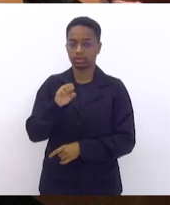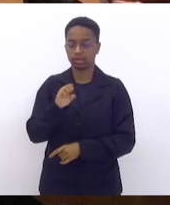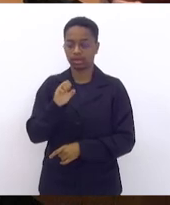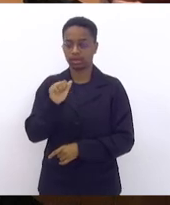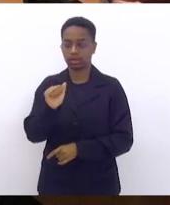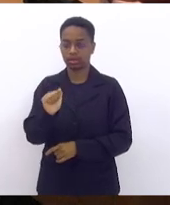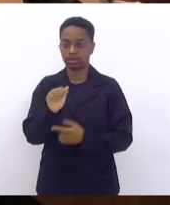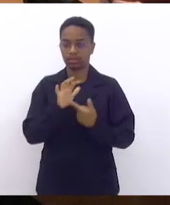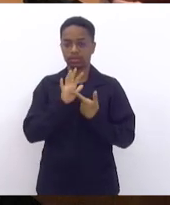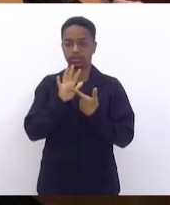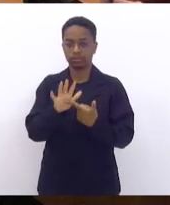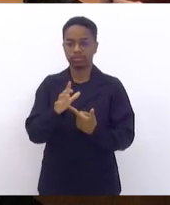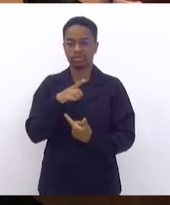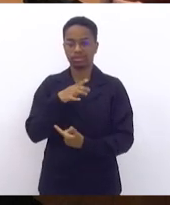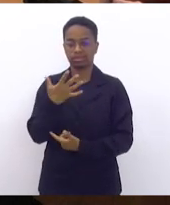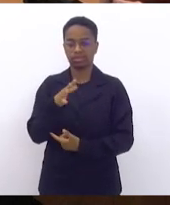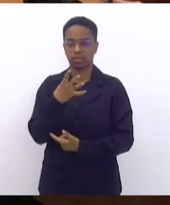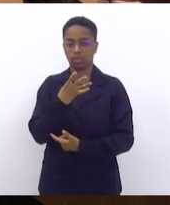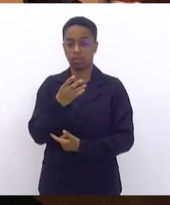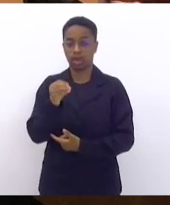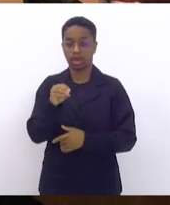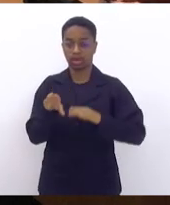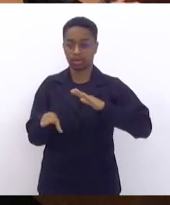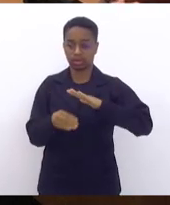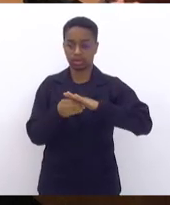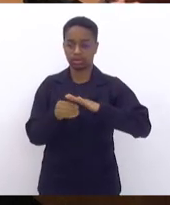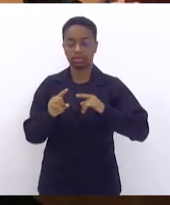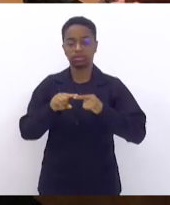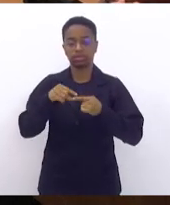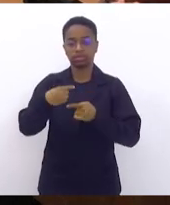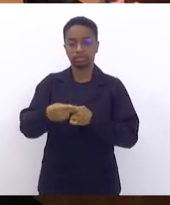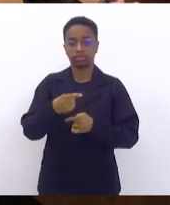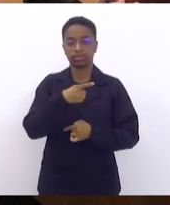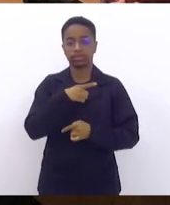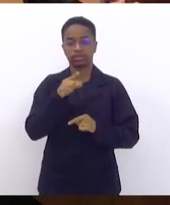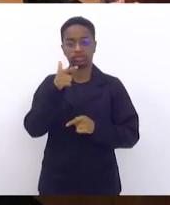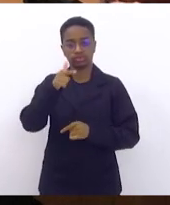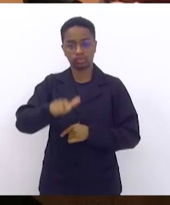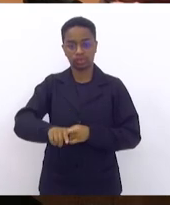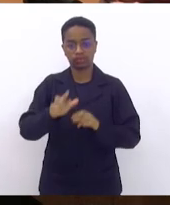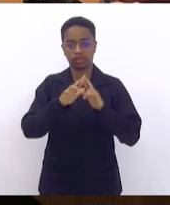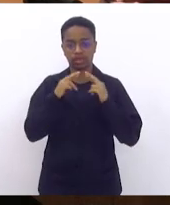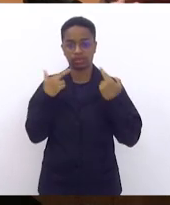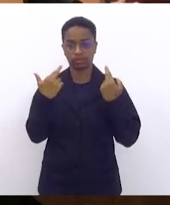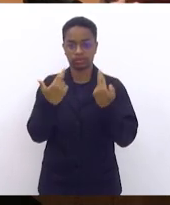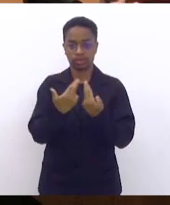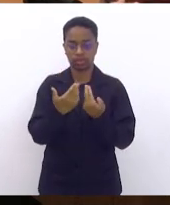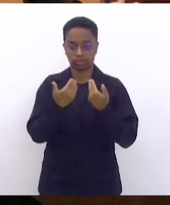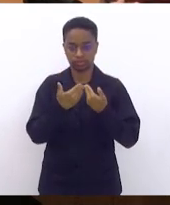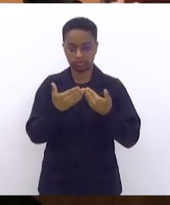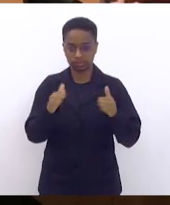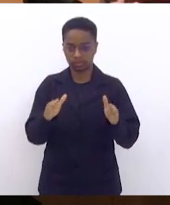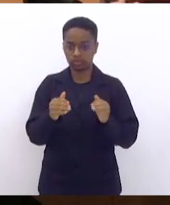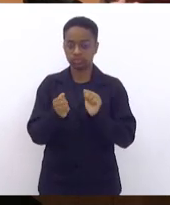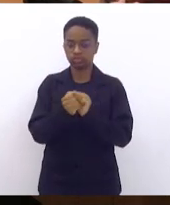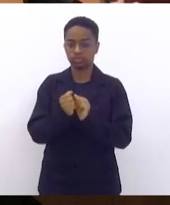40 e poucas emendas. Depois teve uma outra audiência da Comissão de Meio Ambiente,